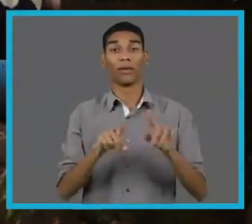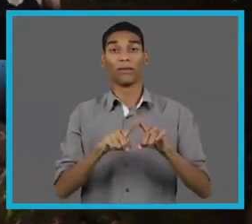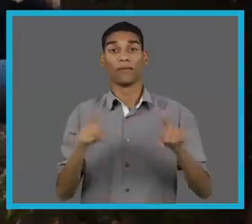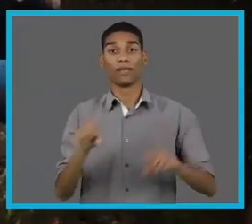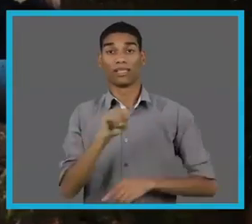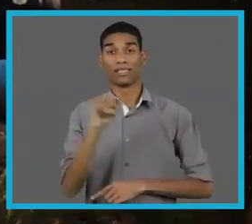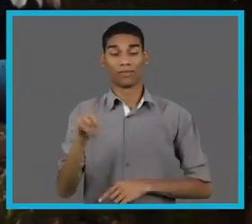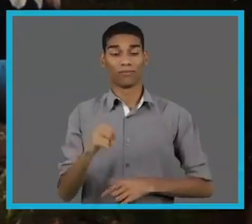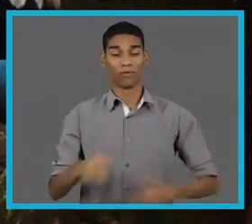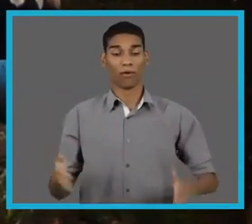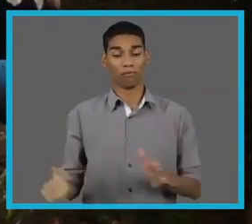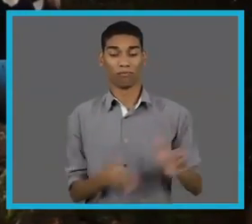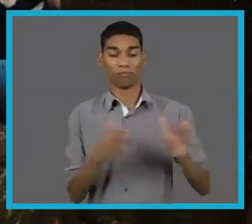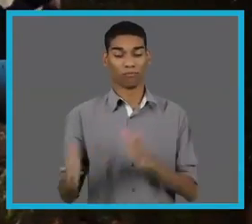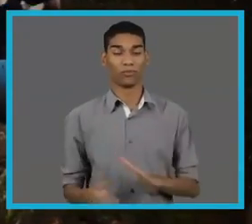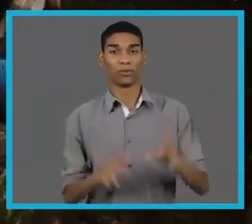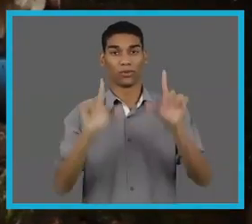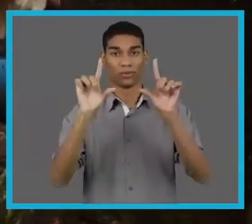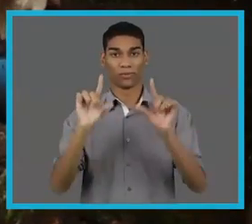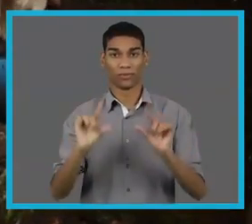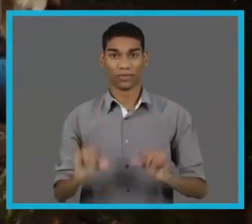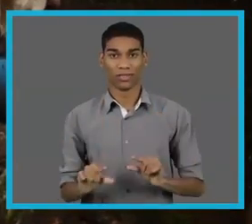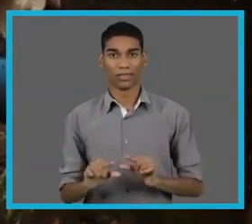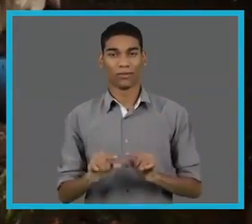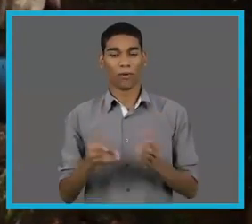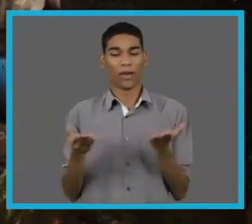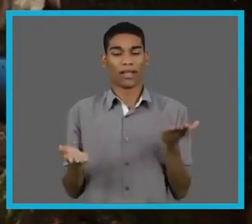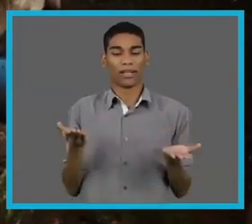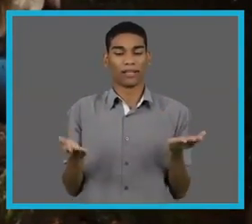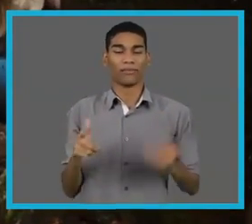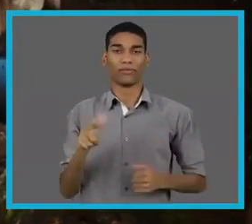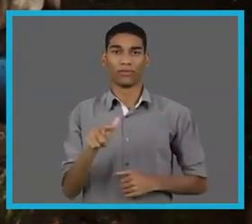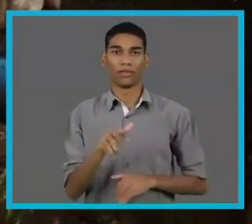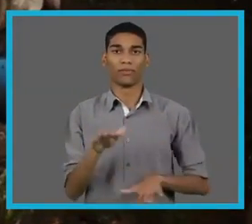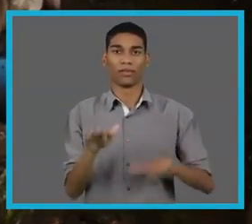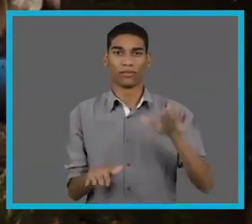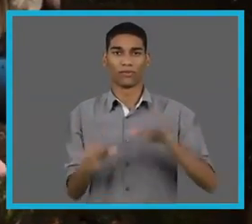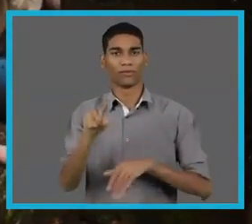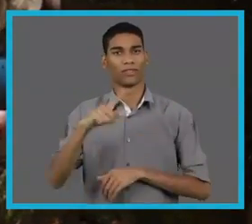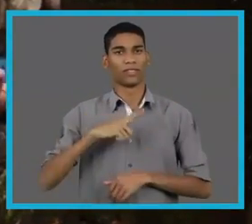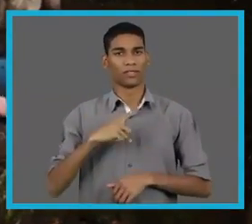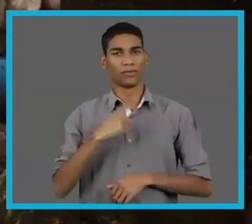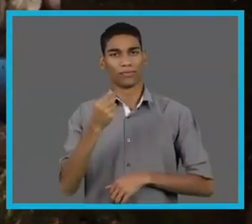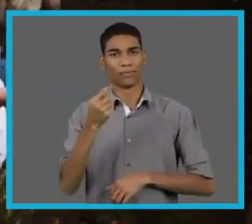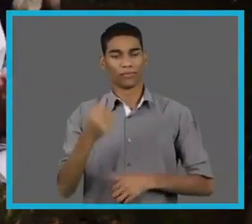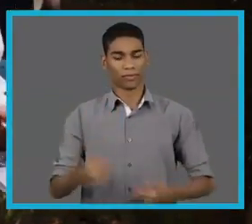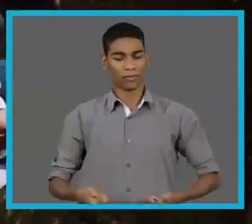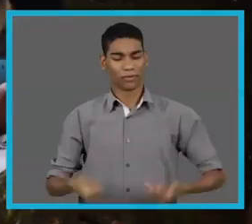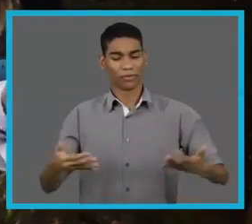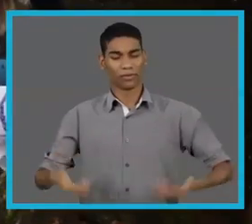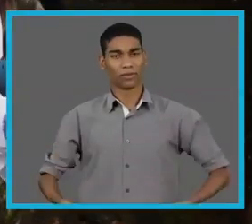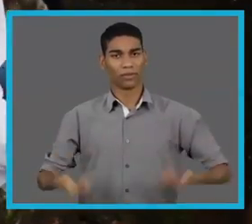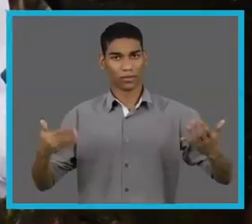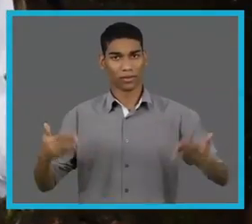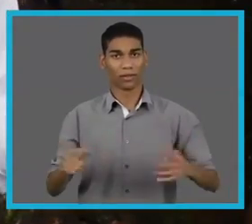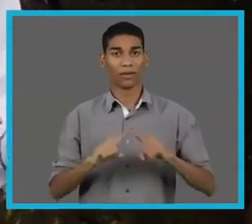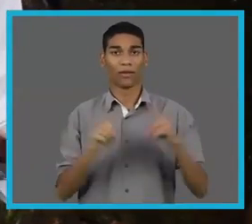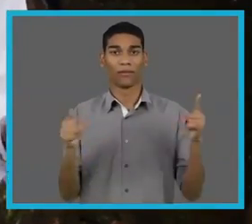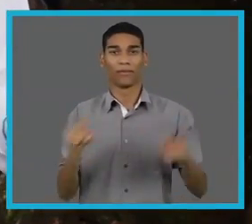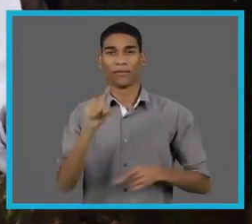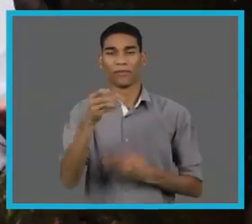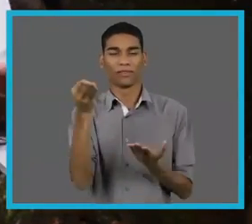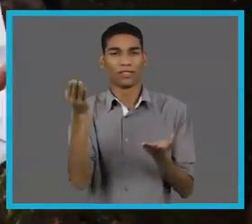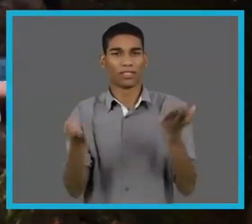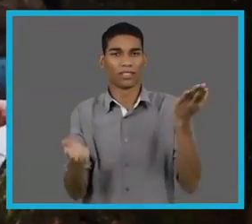custo. Porém, se tiver uma baixa produção, também não tem esse equilíbrio. Então, às vezes você vai ter um custo de produção um pouquinho mais